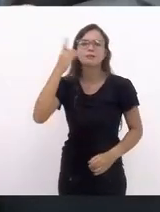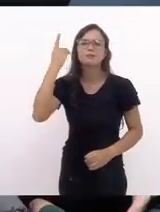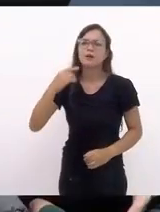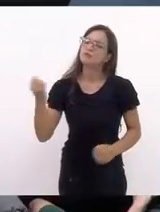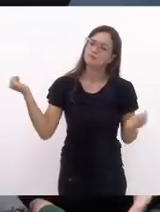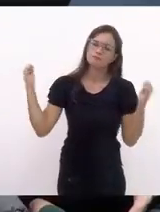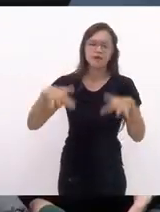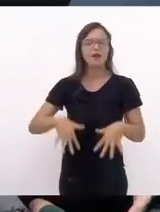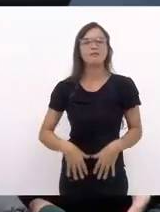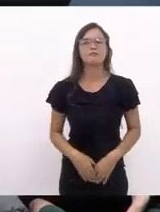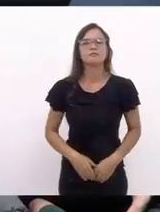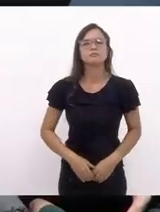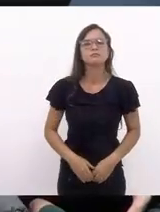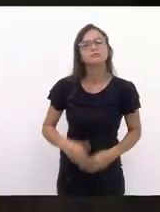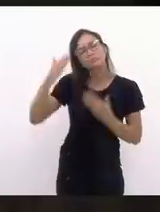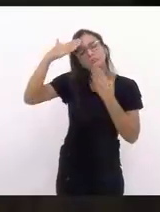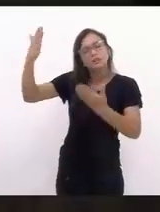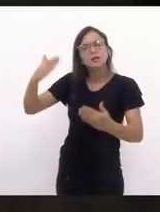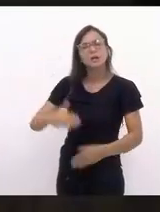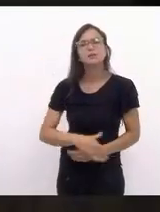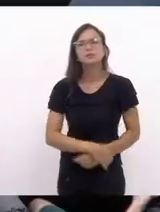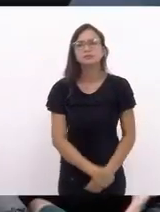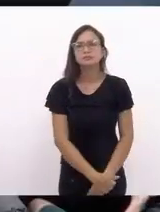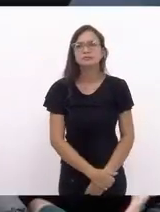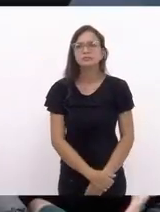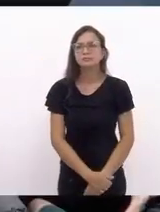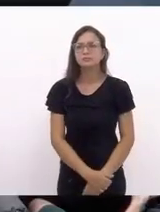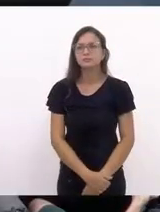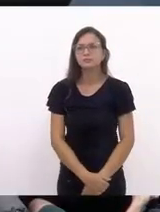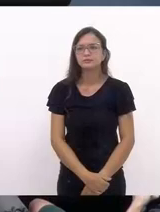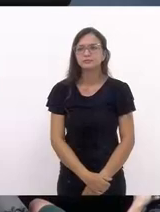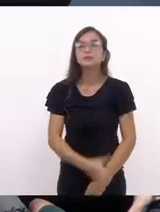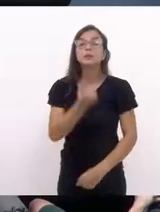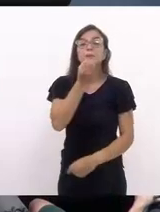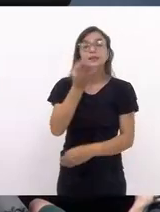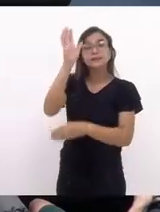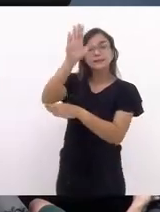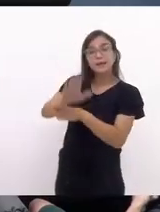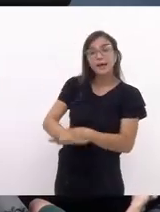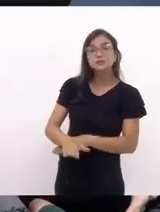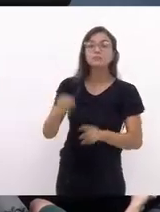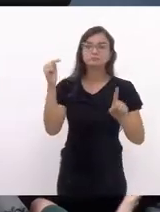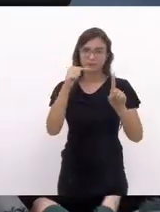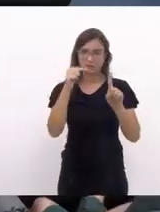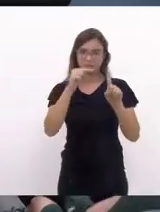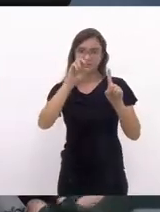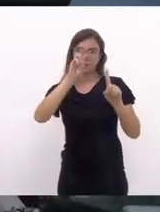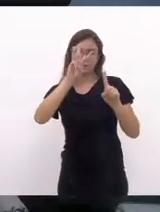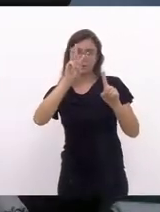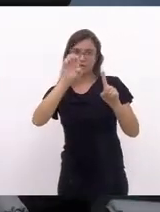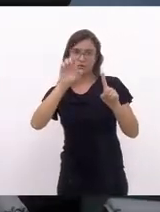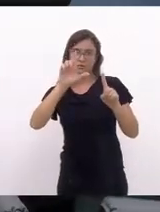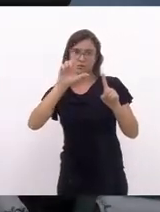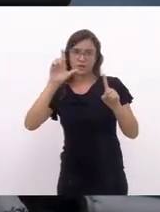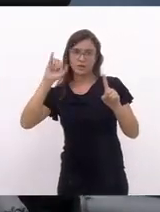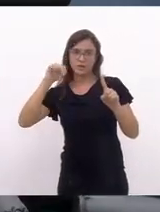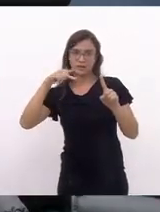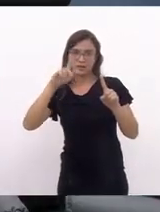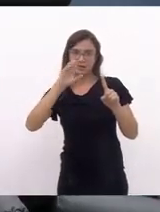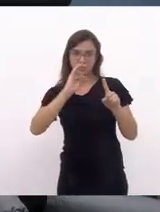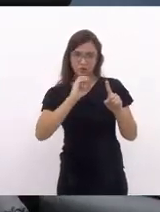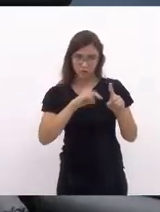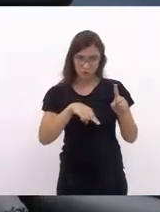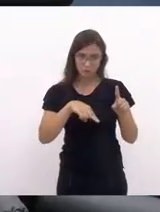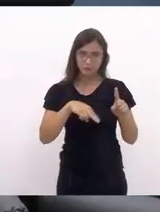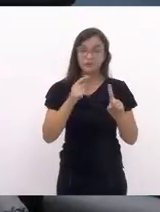Muito obrigado o resultado Wellington Boa tarde Presidente Boa tarde a